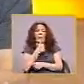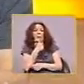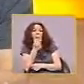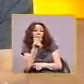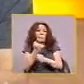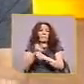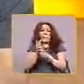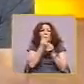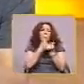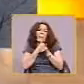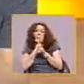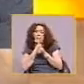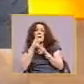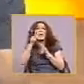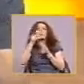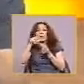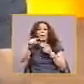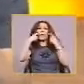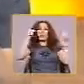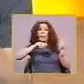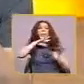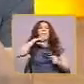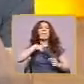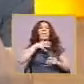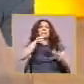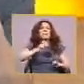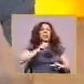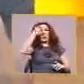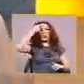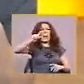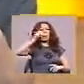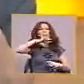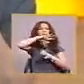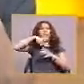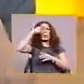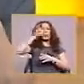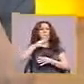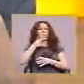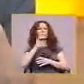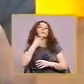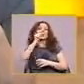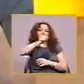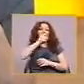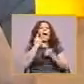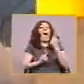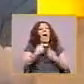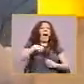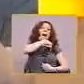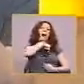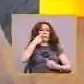problema importante. Muitas vezes também não o assumem perante a família. Certo, e por vezes, quando o fazem,